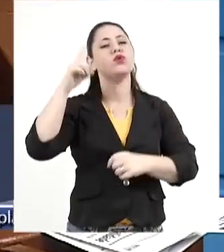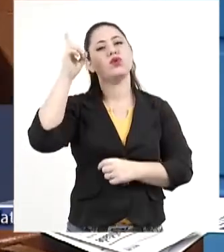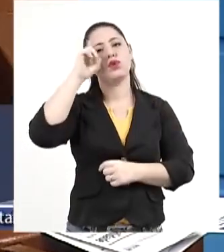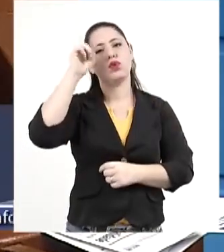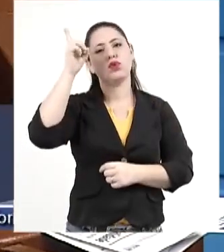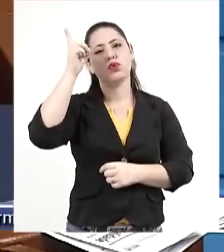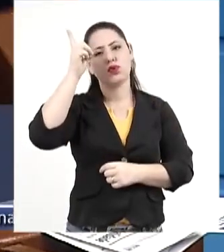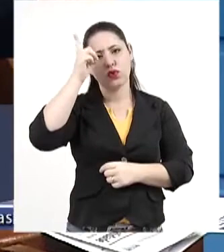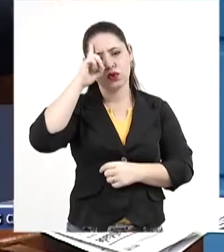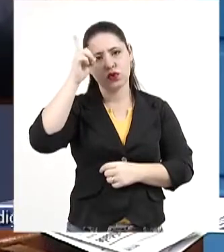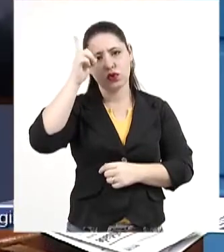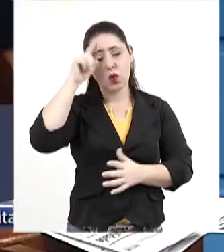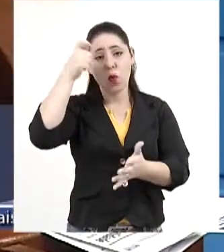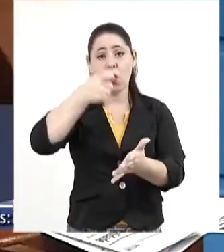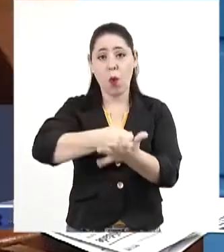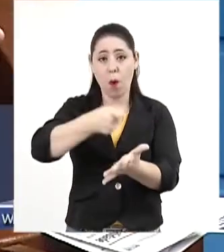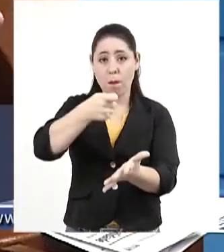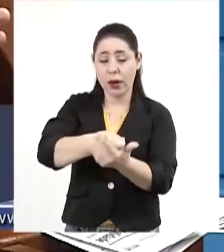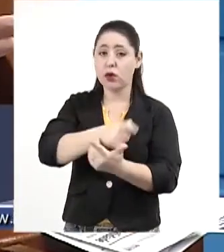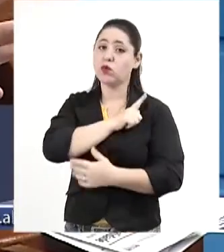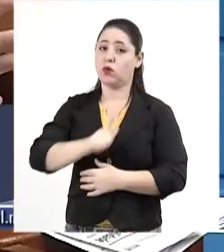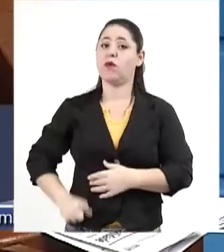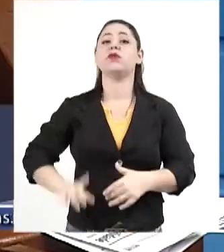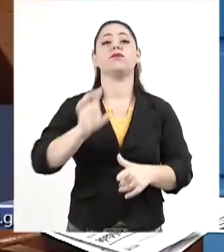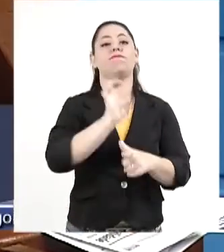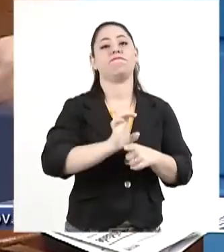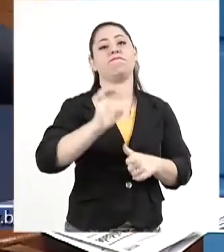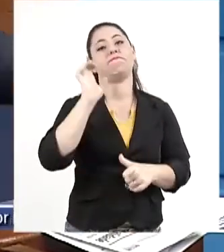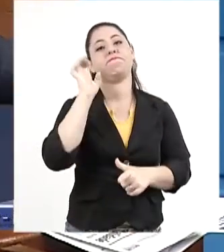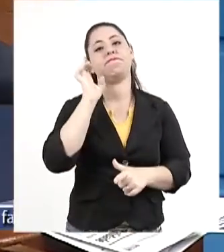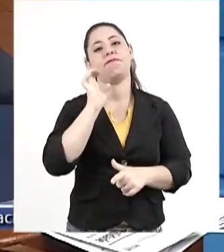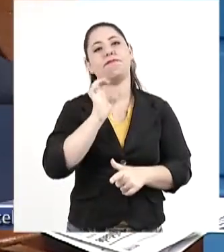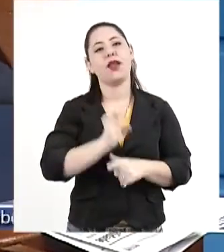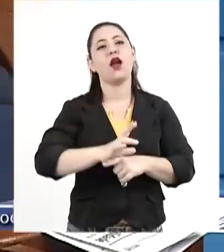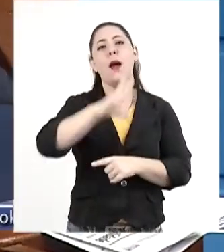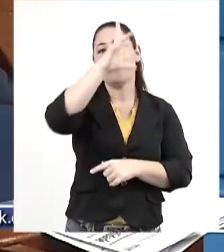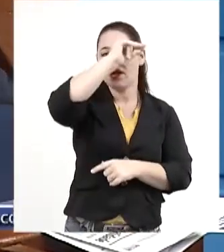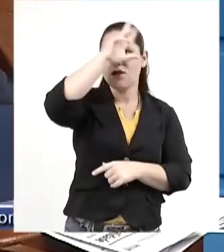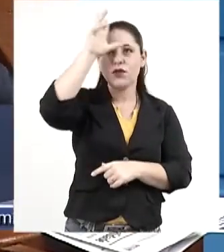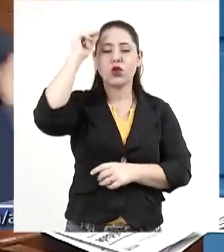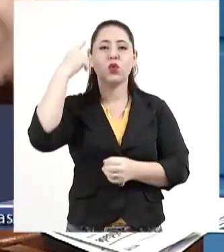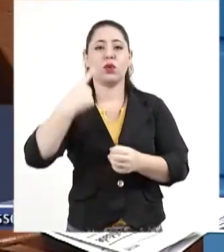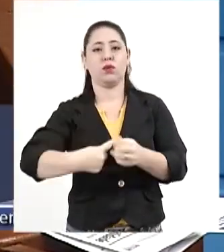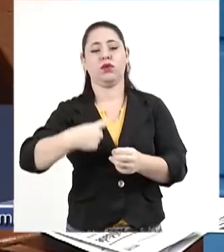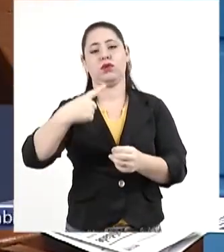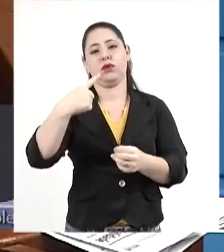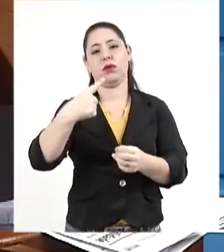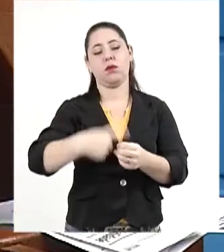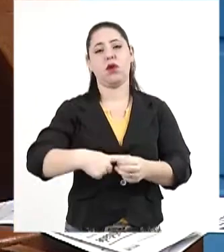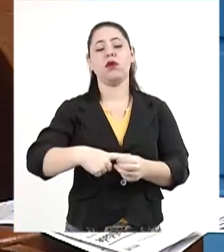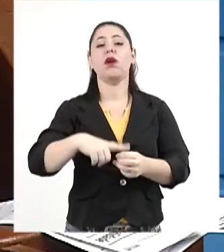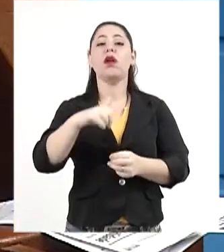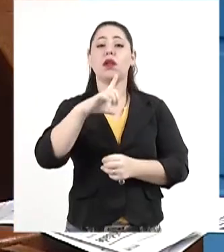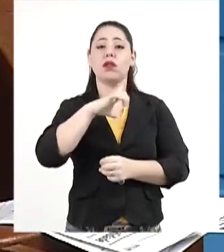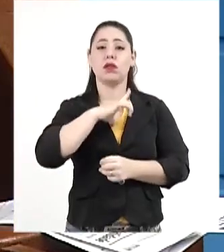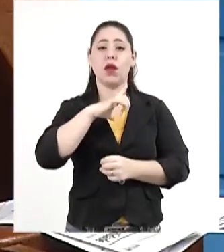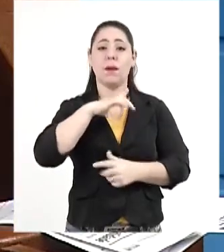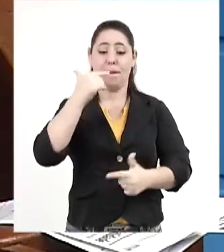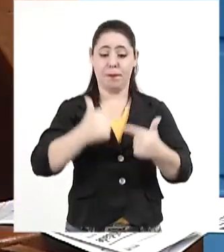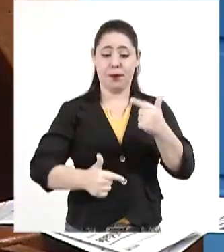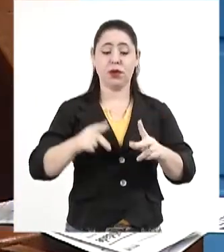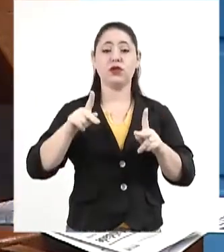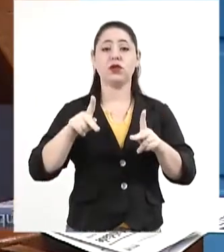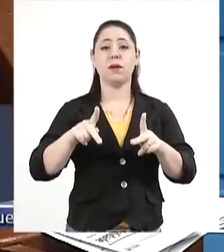dias, inclusive cobrando do governo do Estado, das prefeituras municipais, que tenham